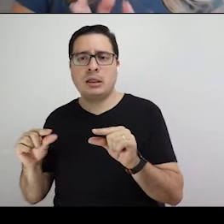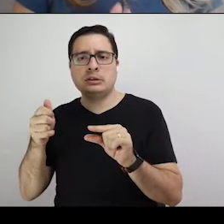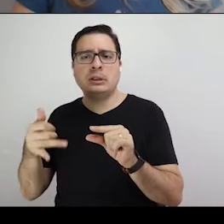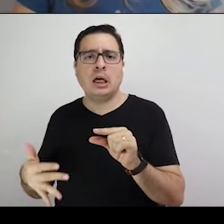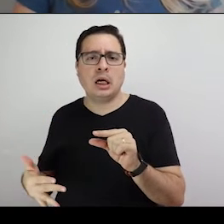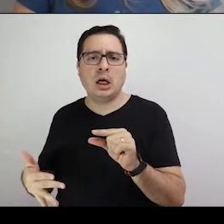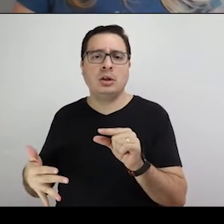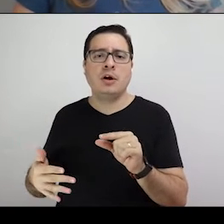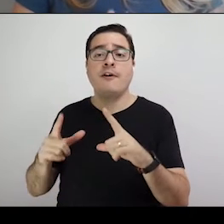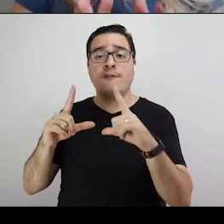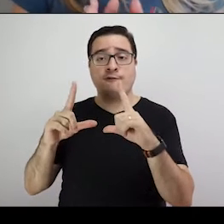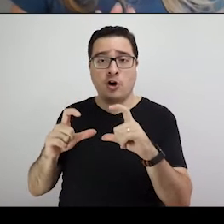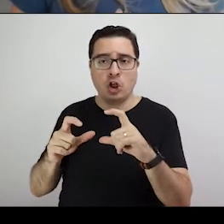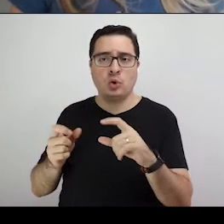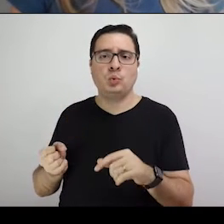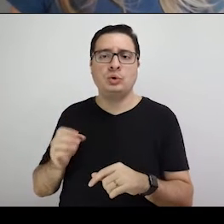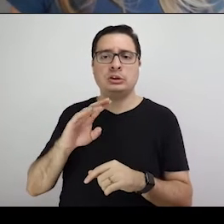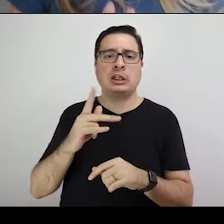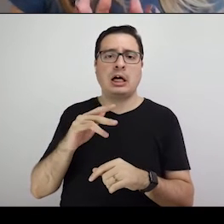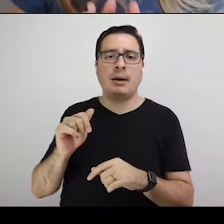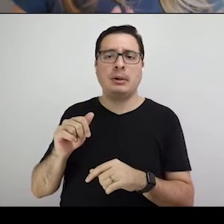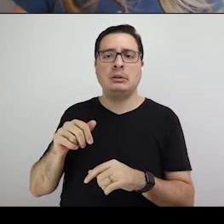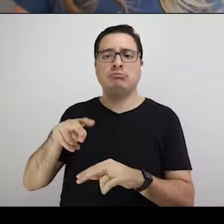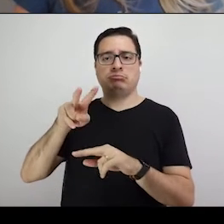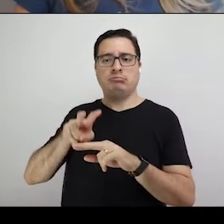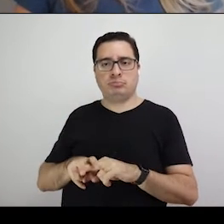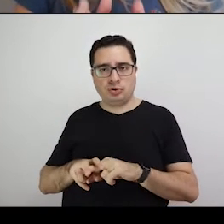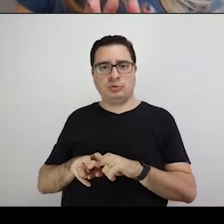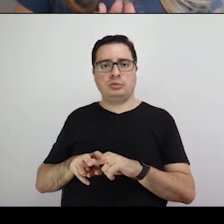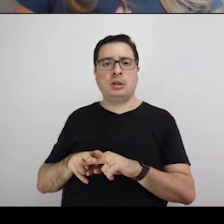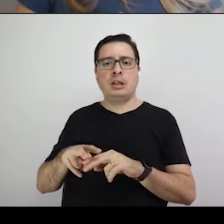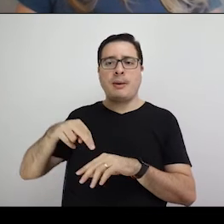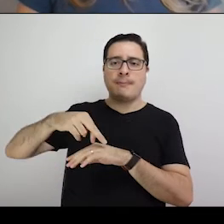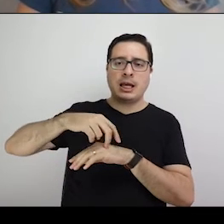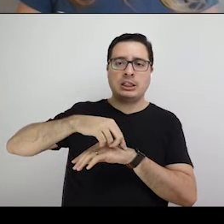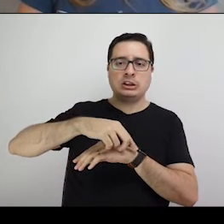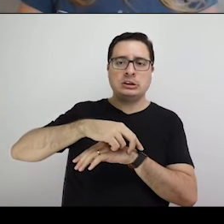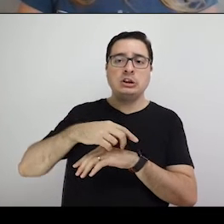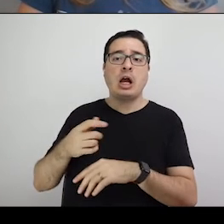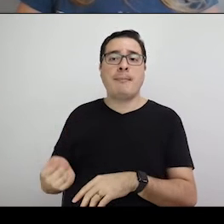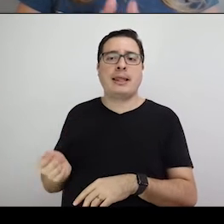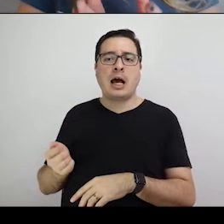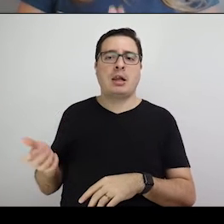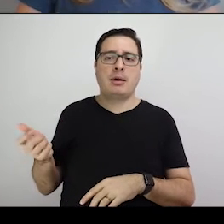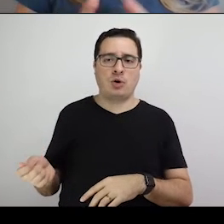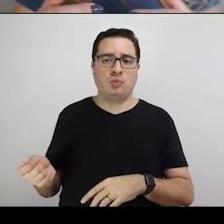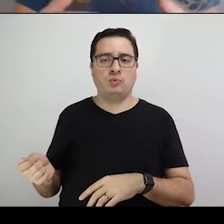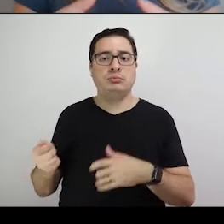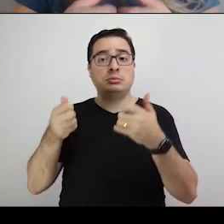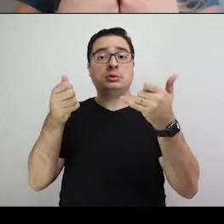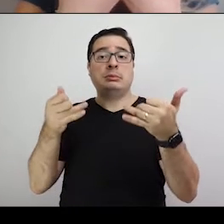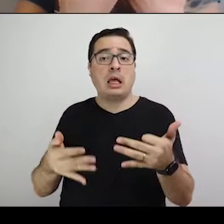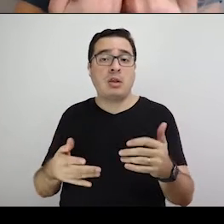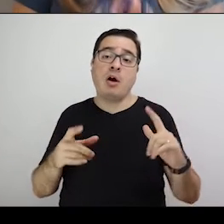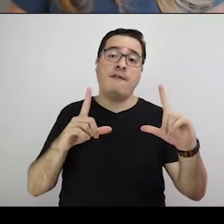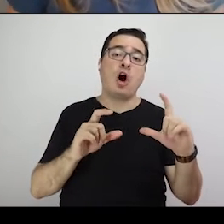dizendo, foto do Chaplin, caído no chão, de patins e com sua bengala na mão. Não é? Então, você